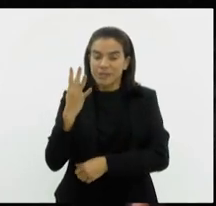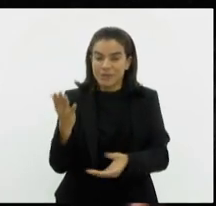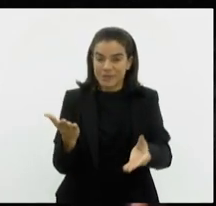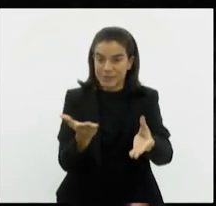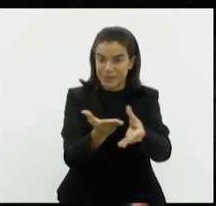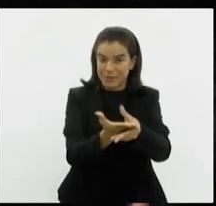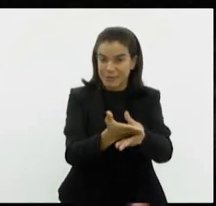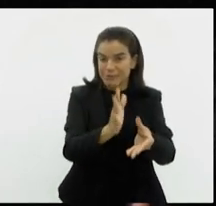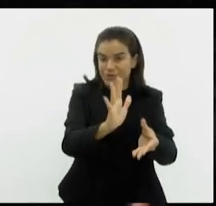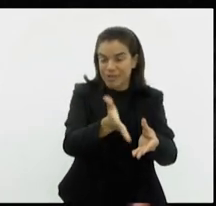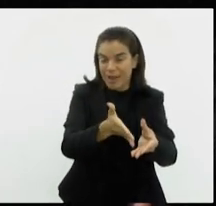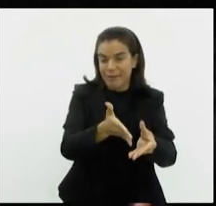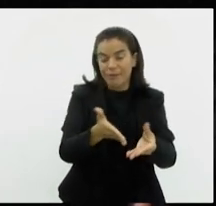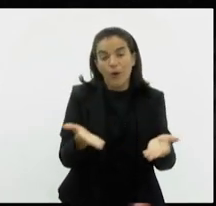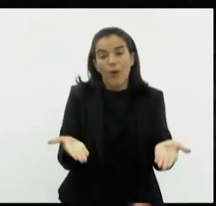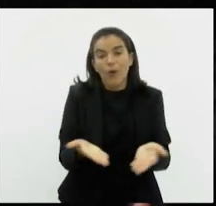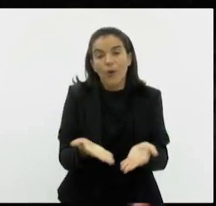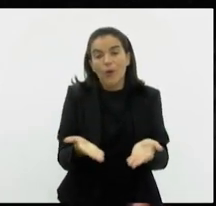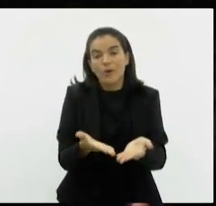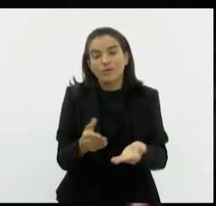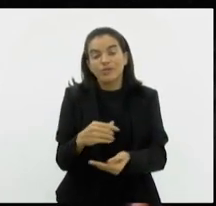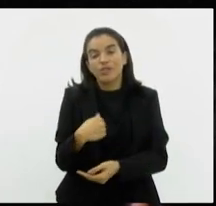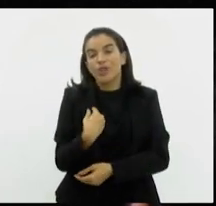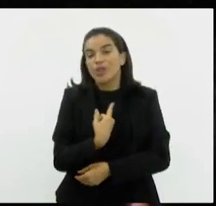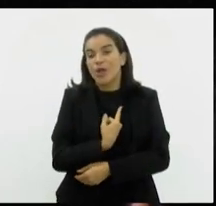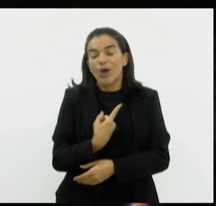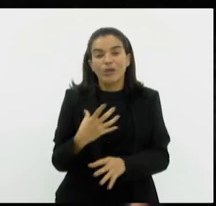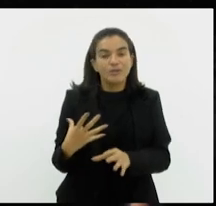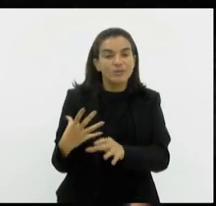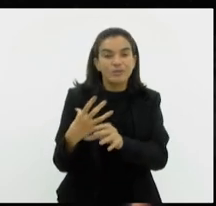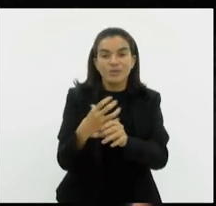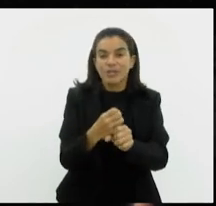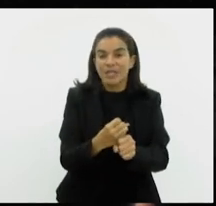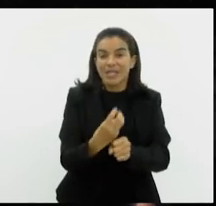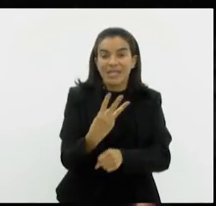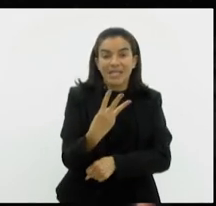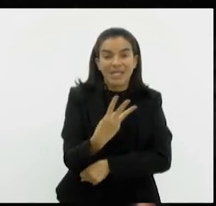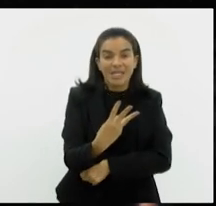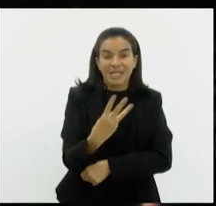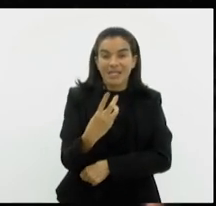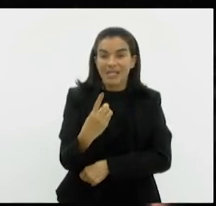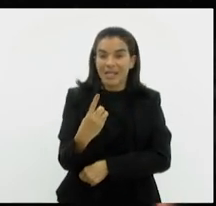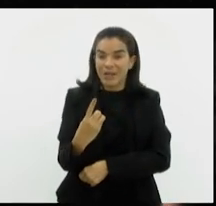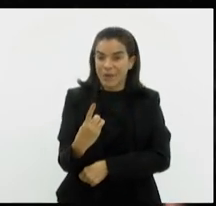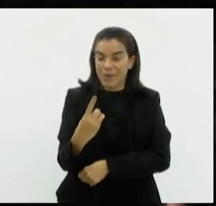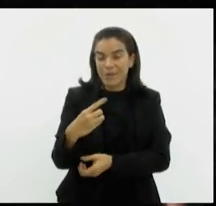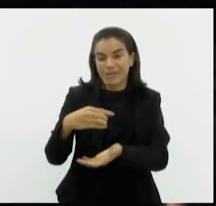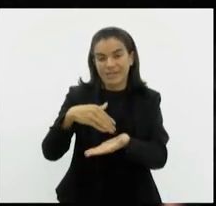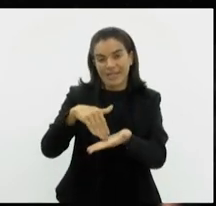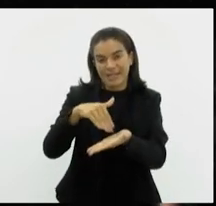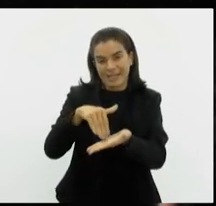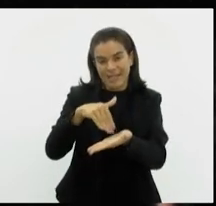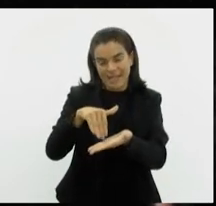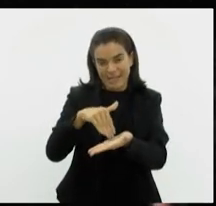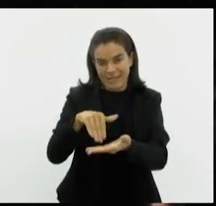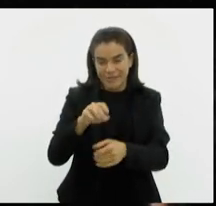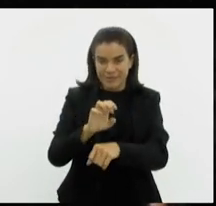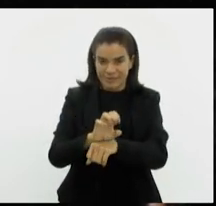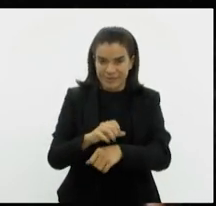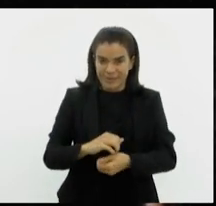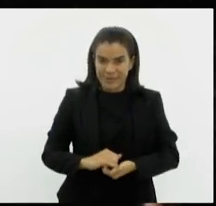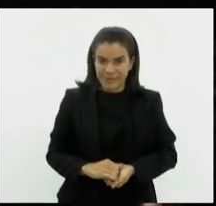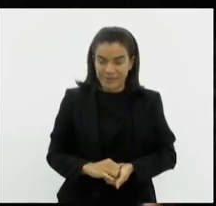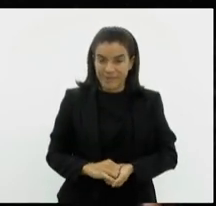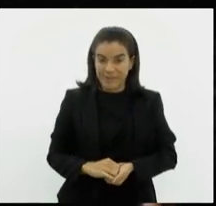judicial mas hoje nós somos mais de 31 31 secretarias de estado